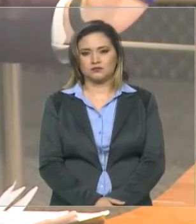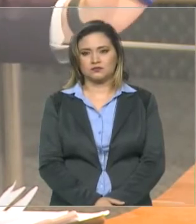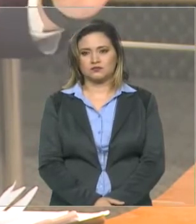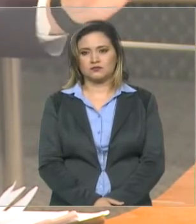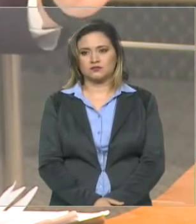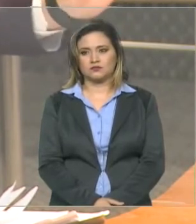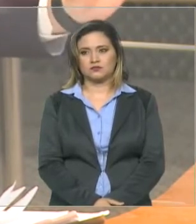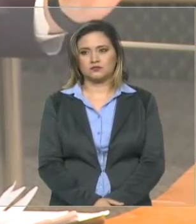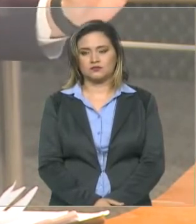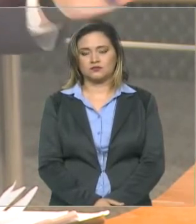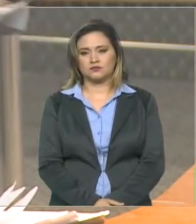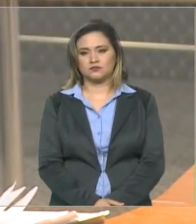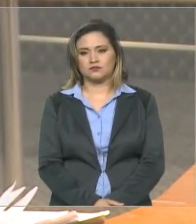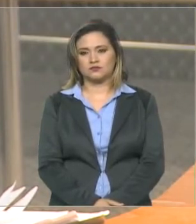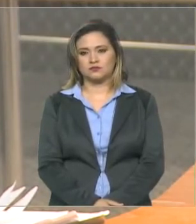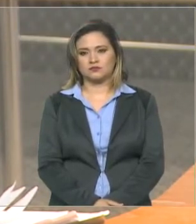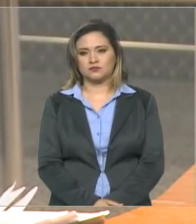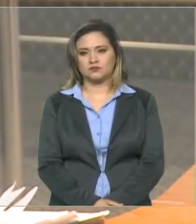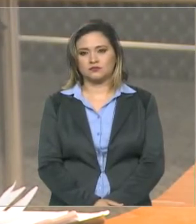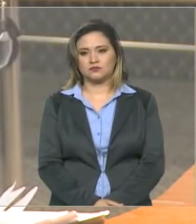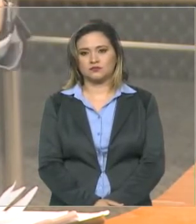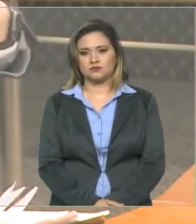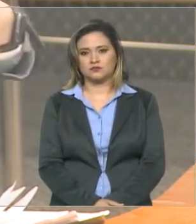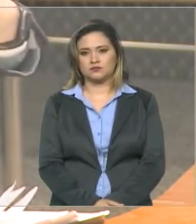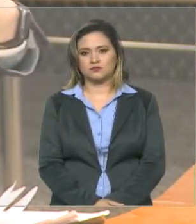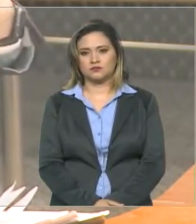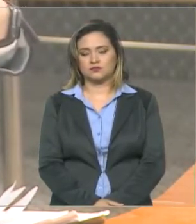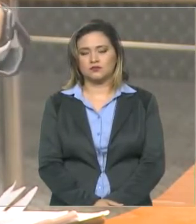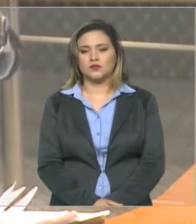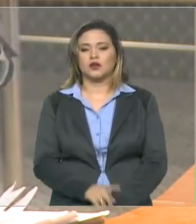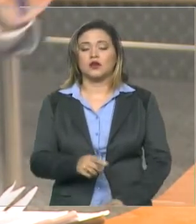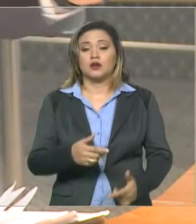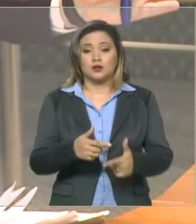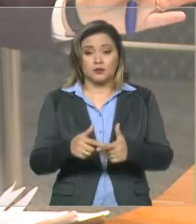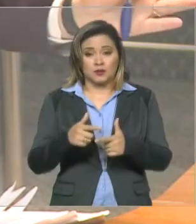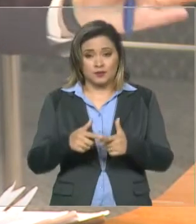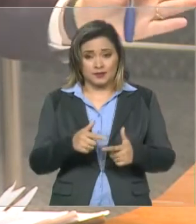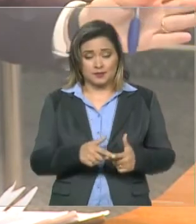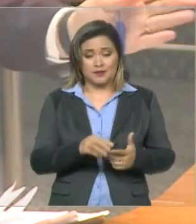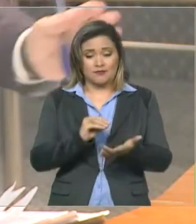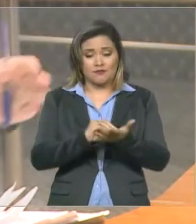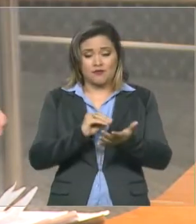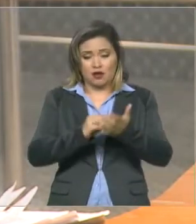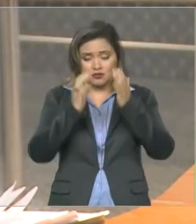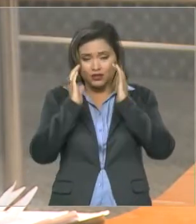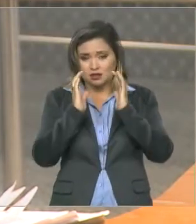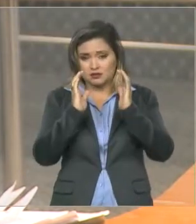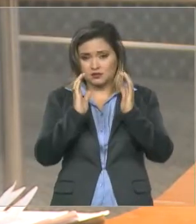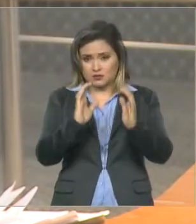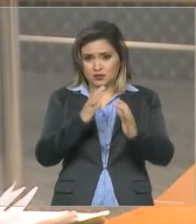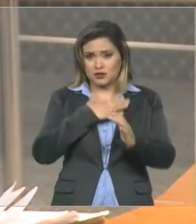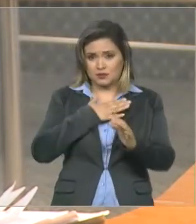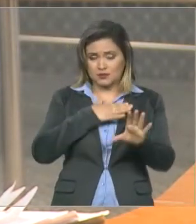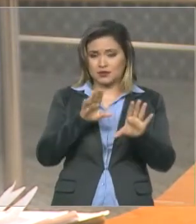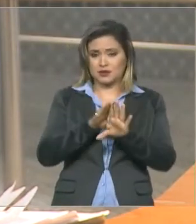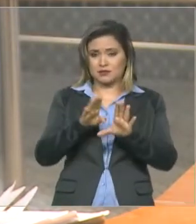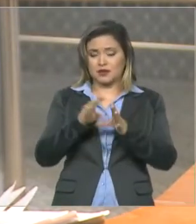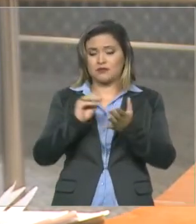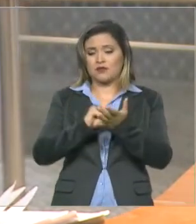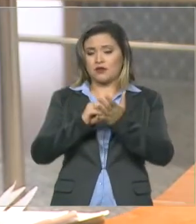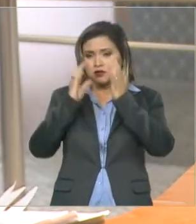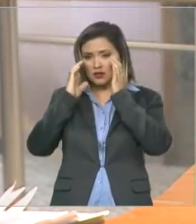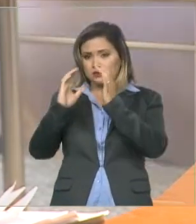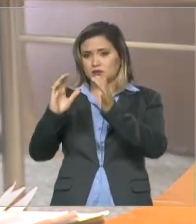que não diz respeito só a mim, como deputado, mas diz respeito a toda a casa. Mas só para finalizar, senhor